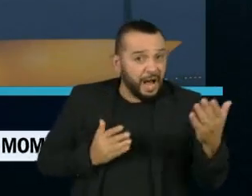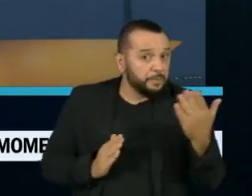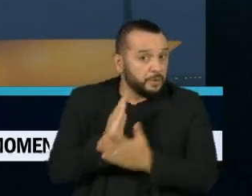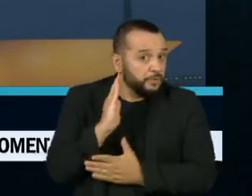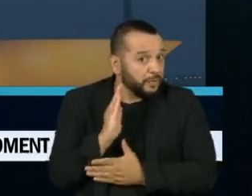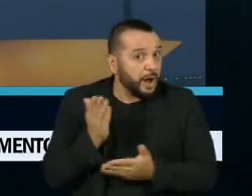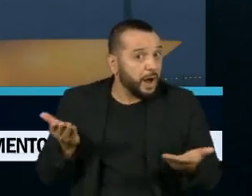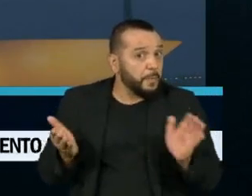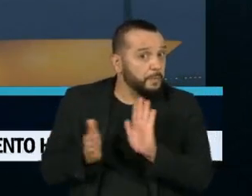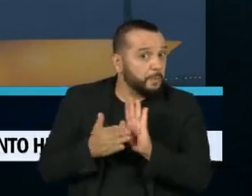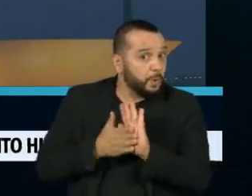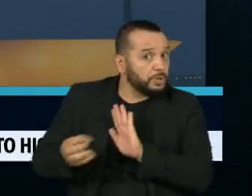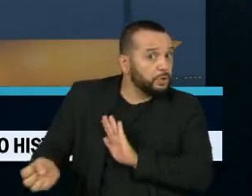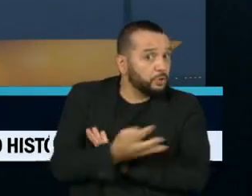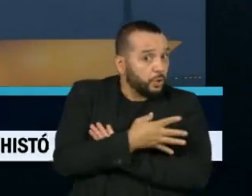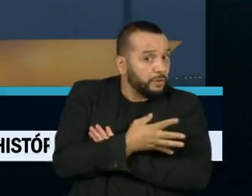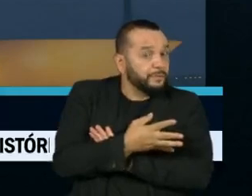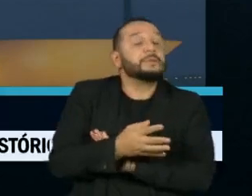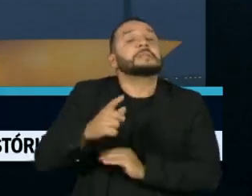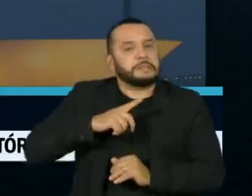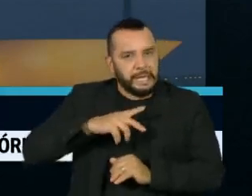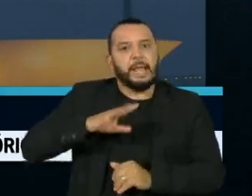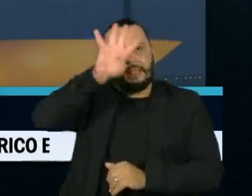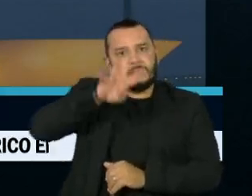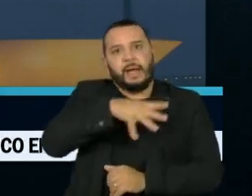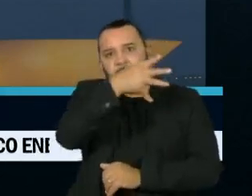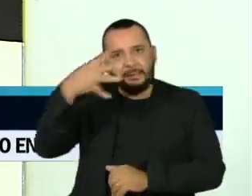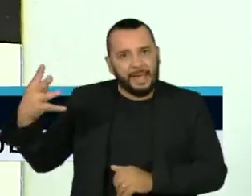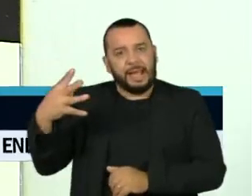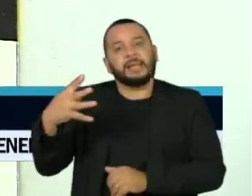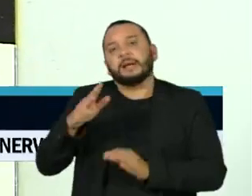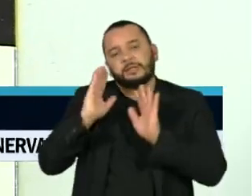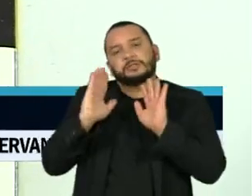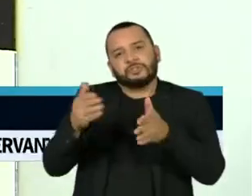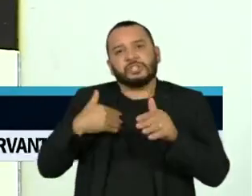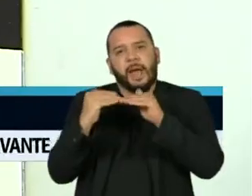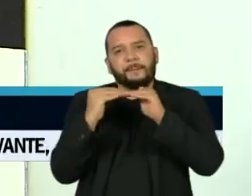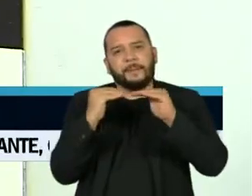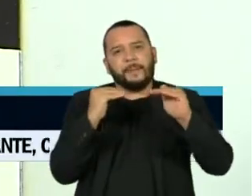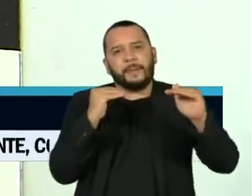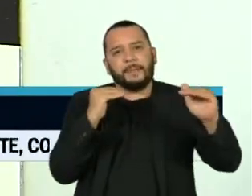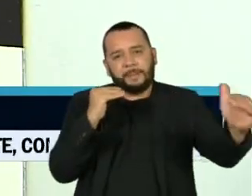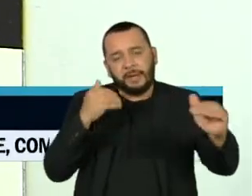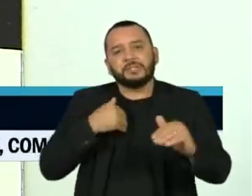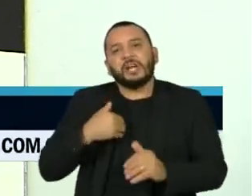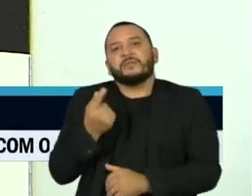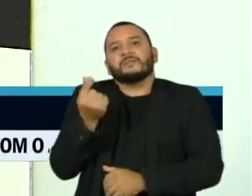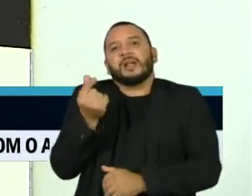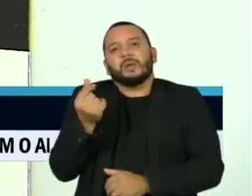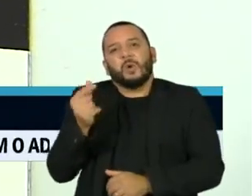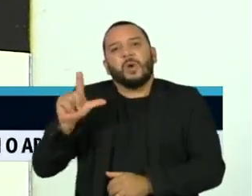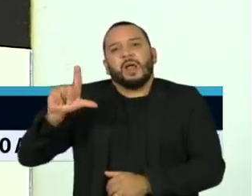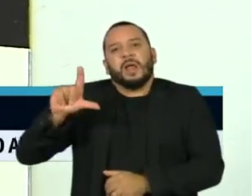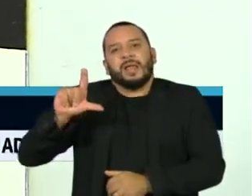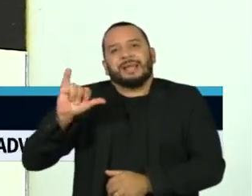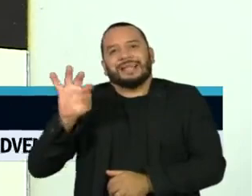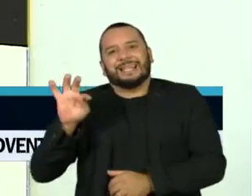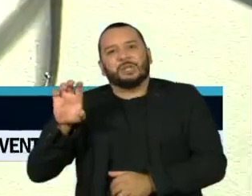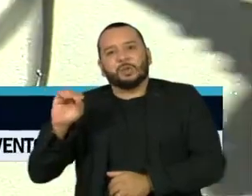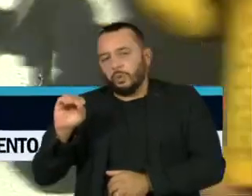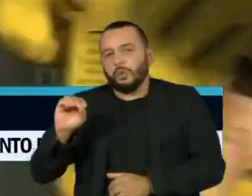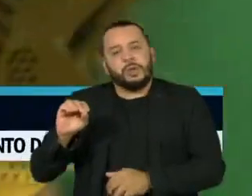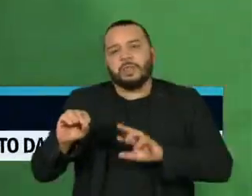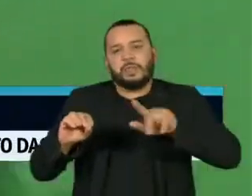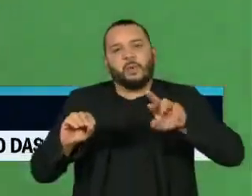a proposta obriga a criação de uma tabela fixa. O preço passa a ser cobrado por litro e não mais em relação ao valor